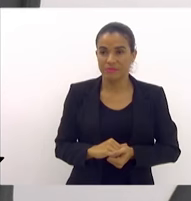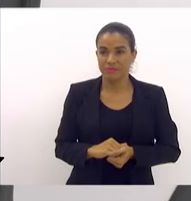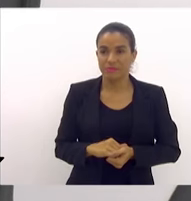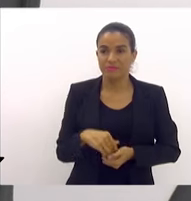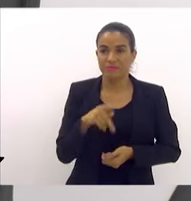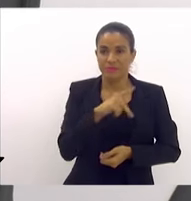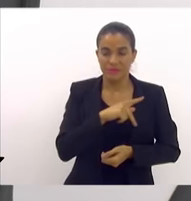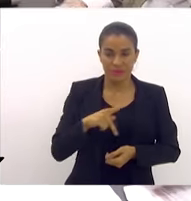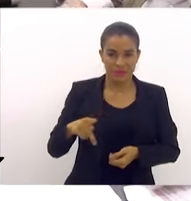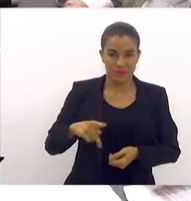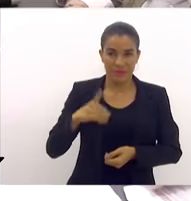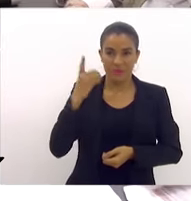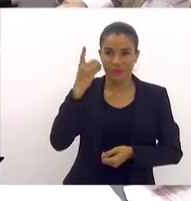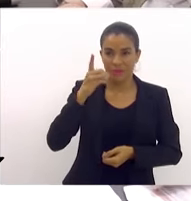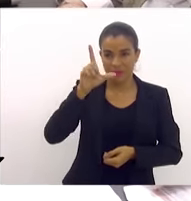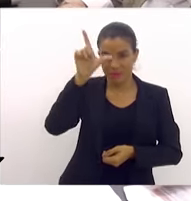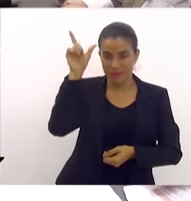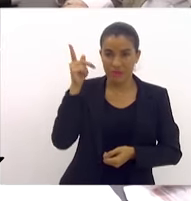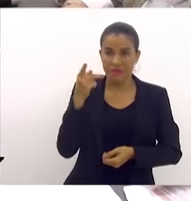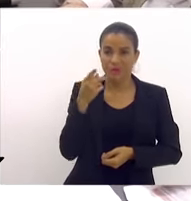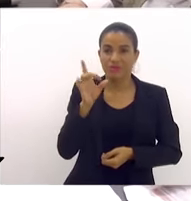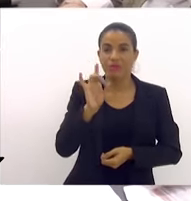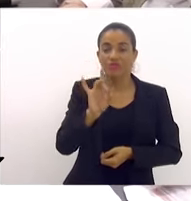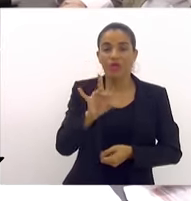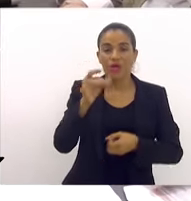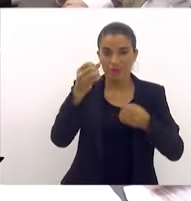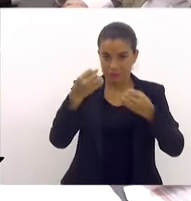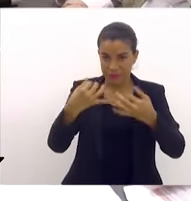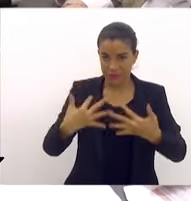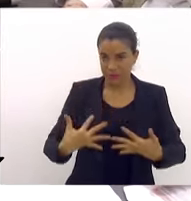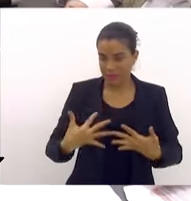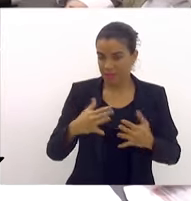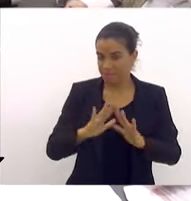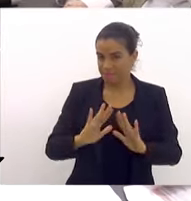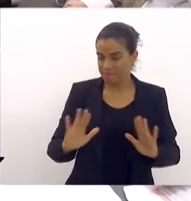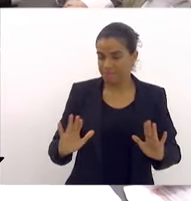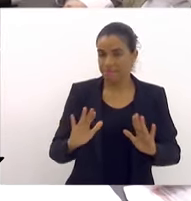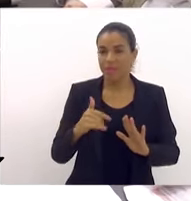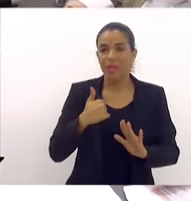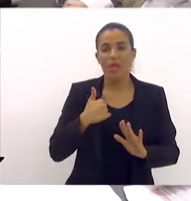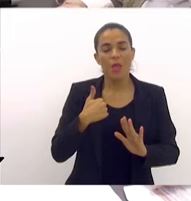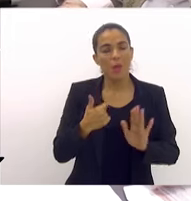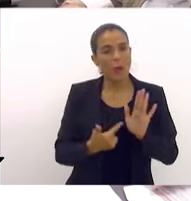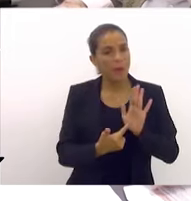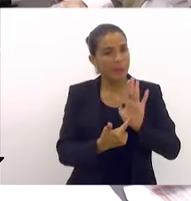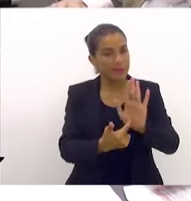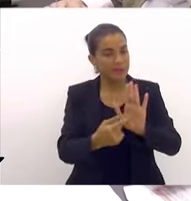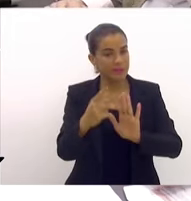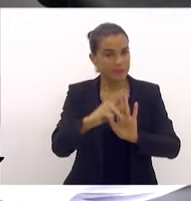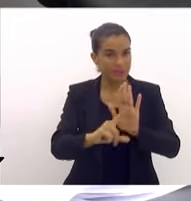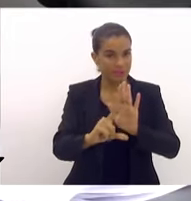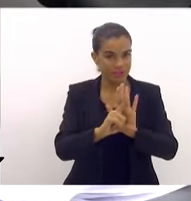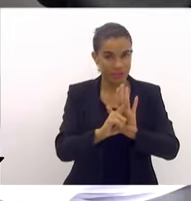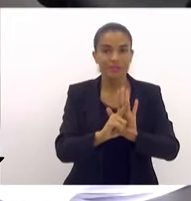Presidente. A discutir, deputado Luiz Paulo. Eu queria só explicar. Quando eu